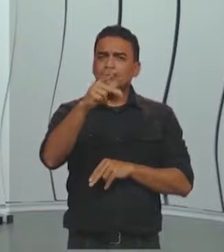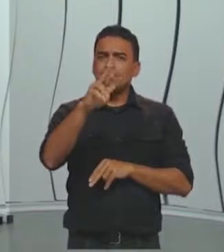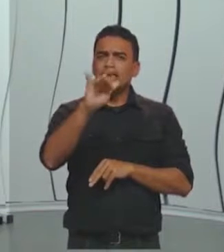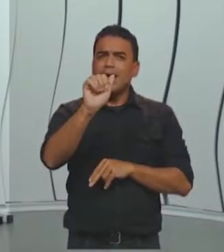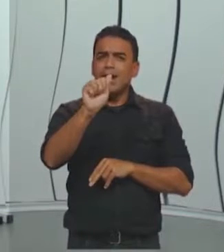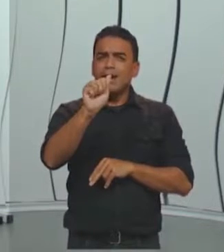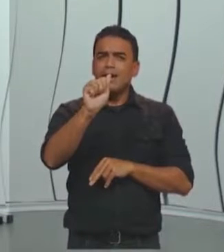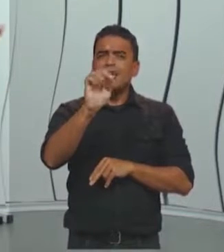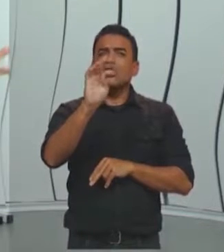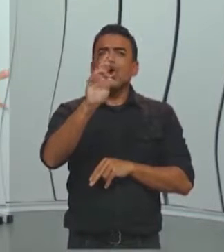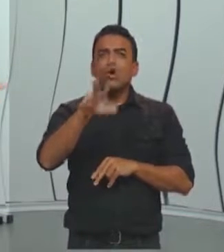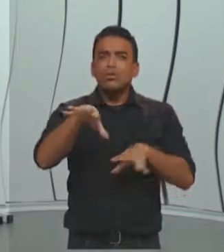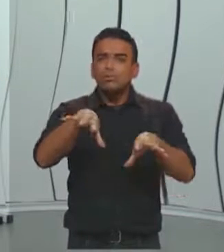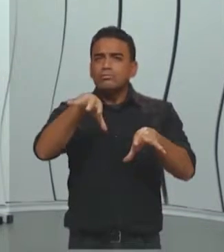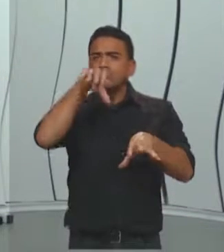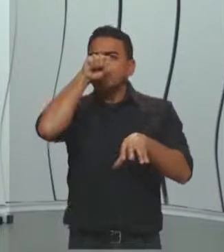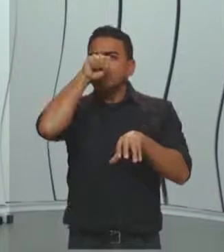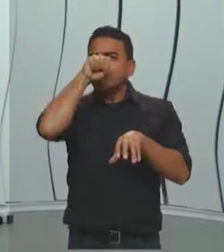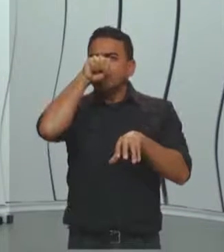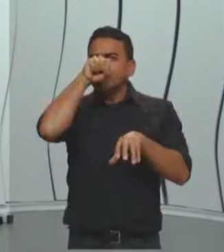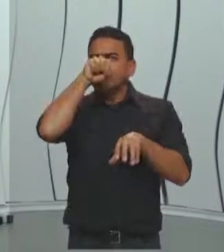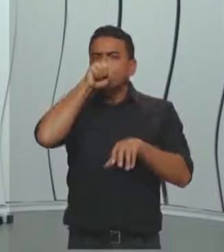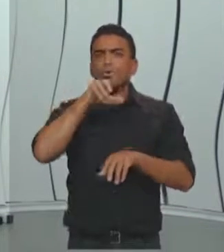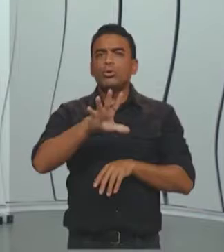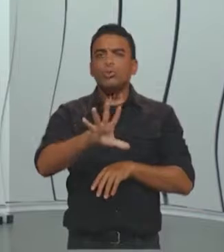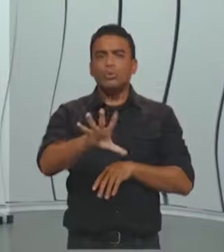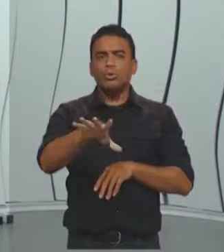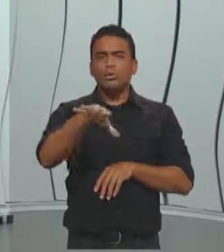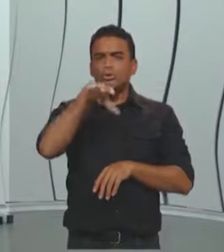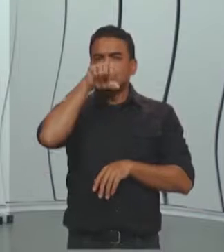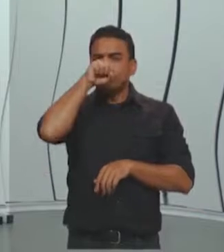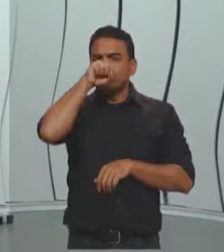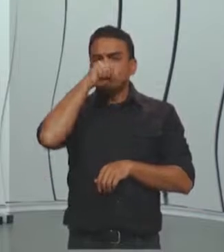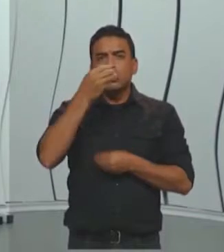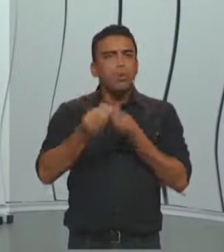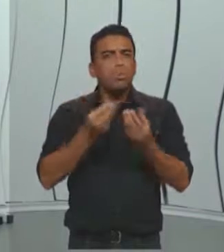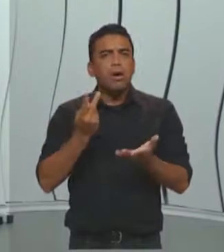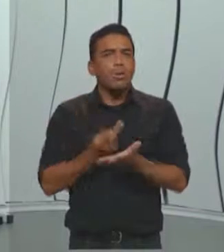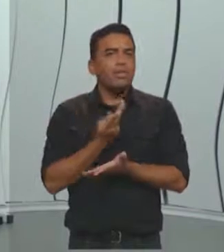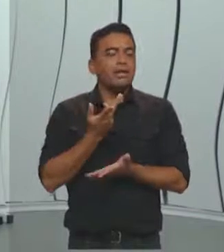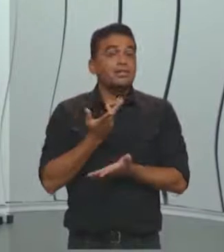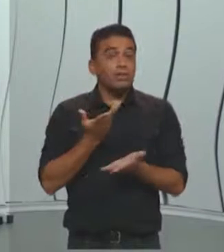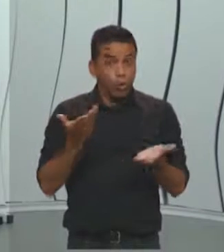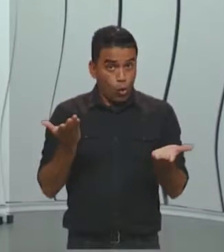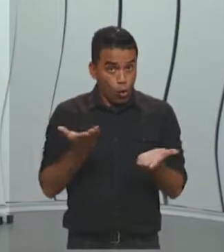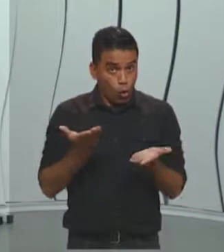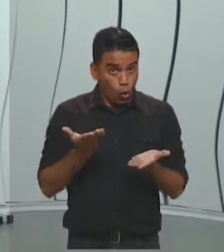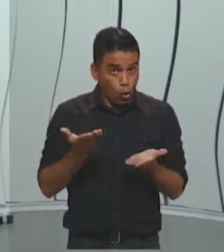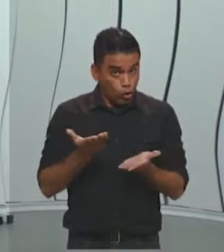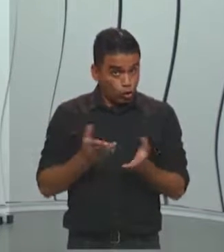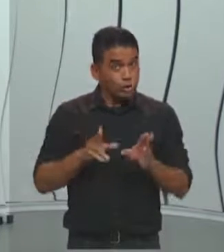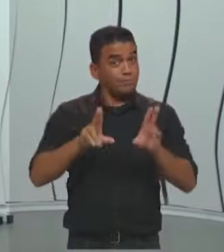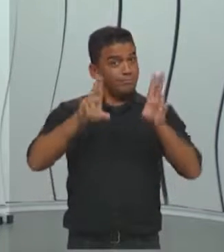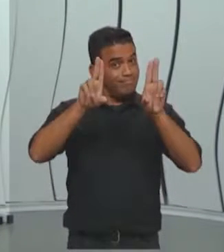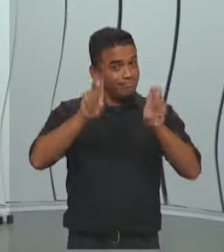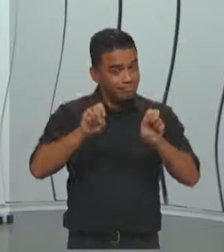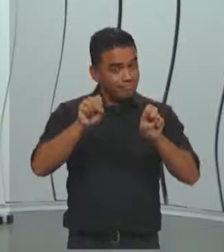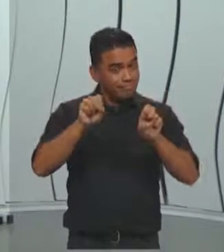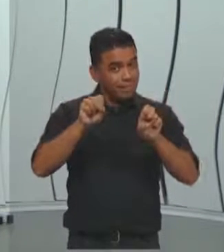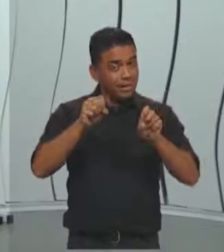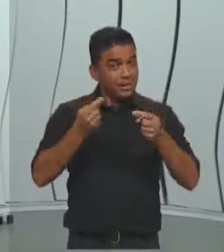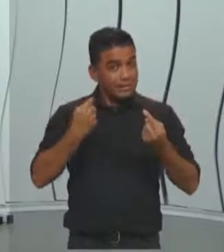que realiza esse processo de respiração. Hoje eu quero falar com você sobre o sistema